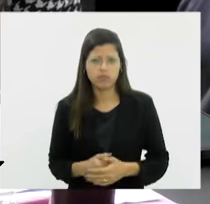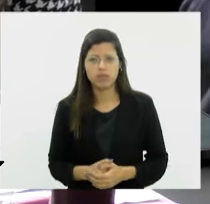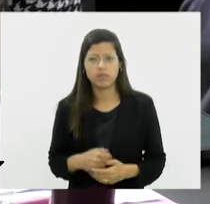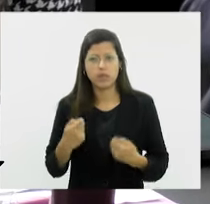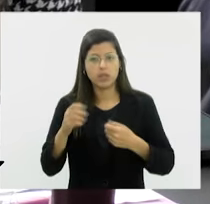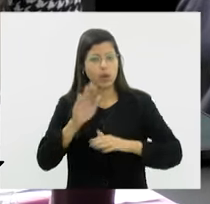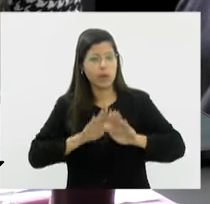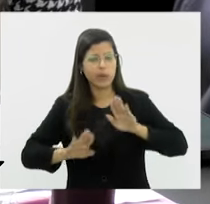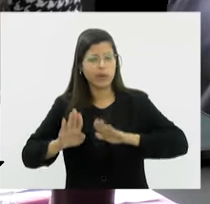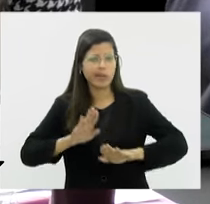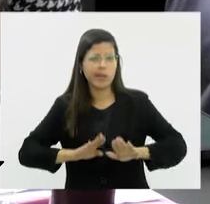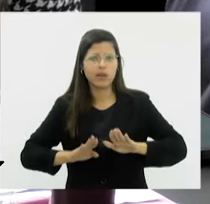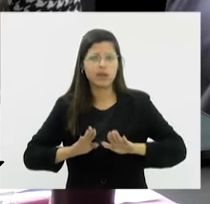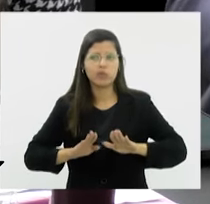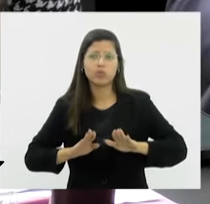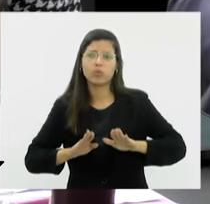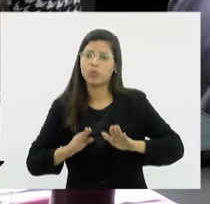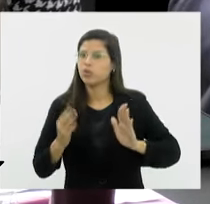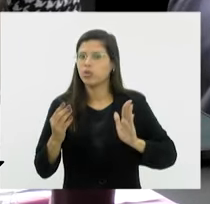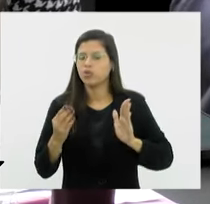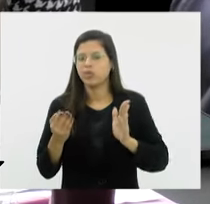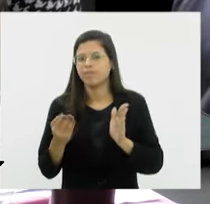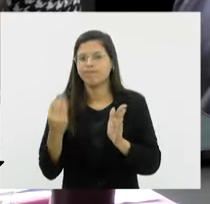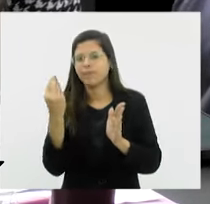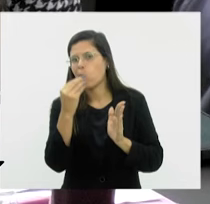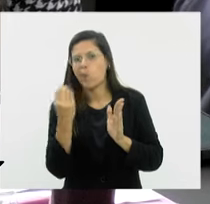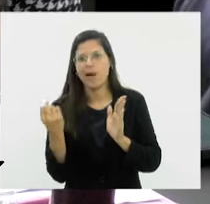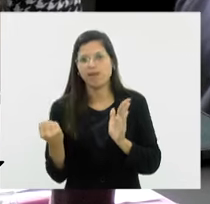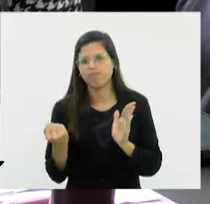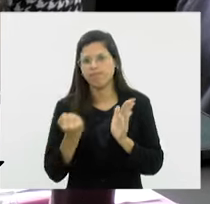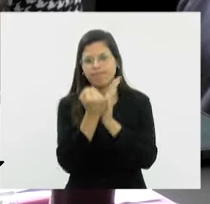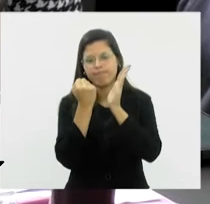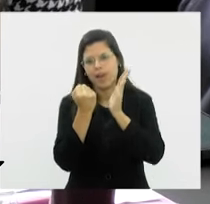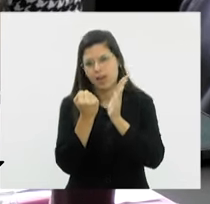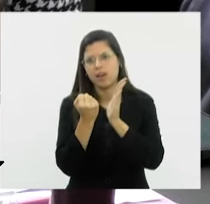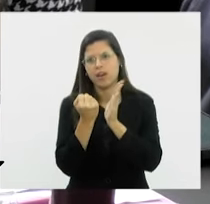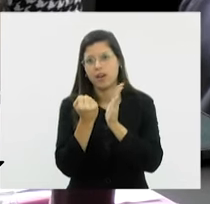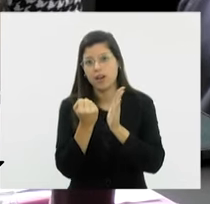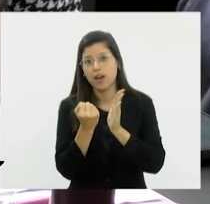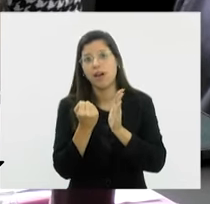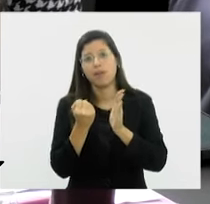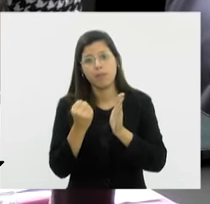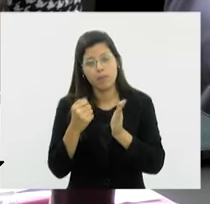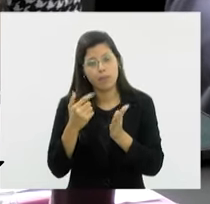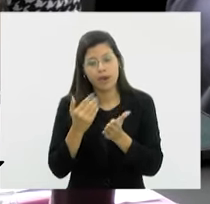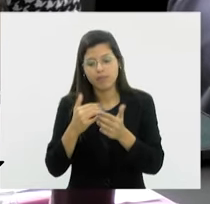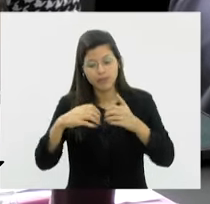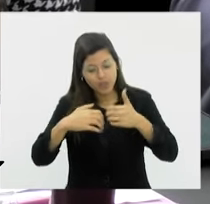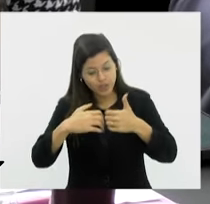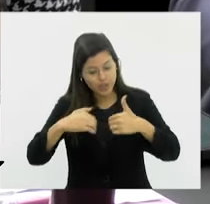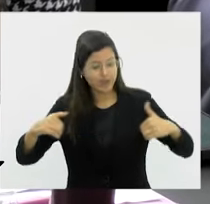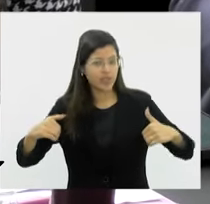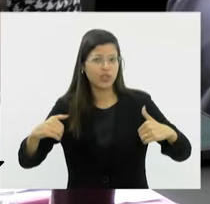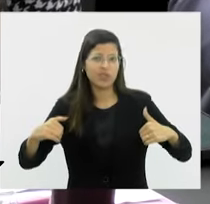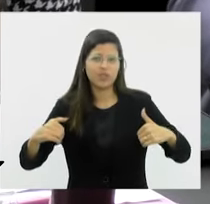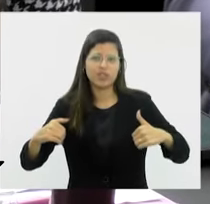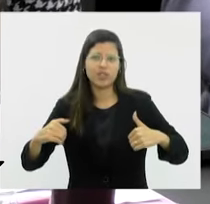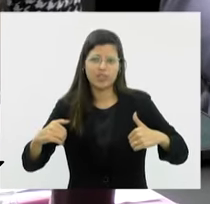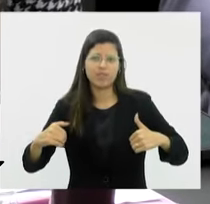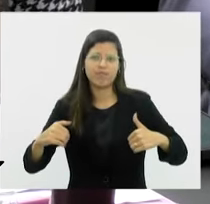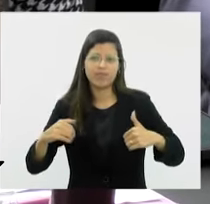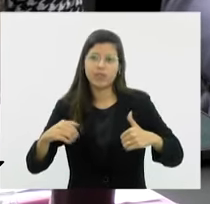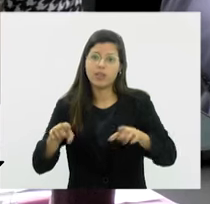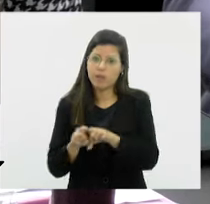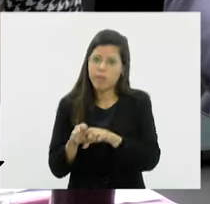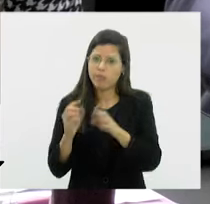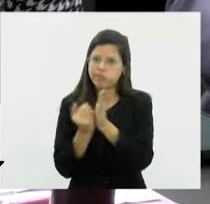né, de se estabelecer etiquetas para cada vez mais polarizar e aumentar ainda mais